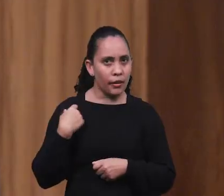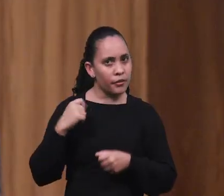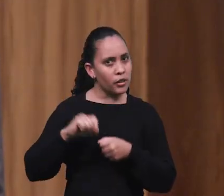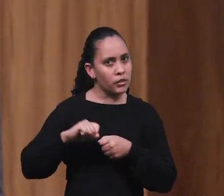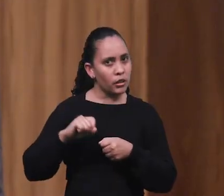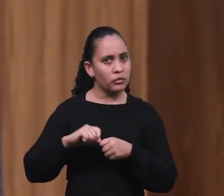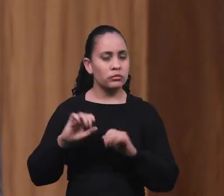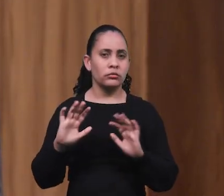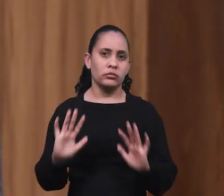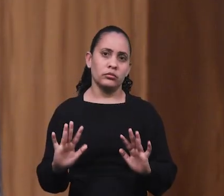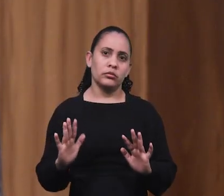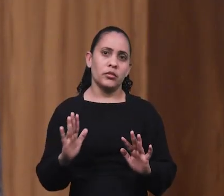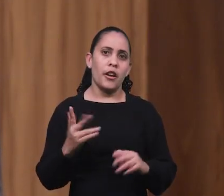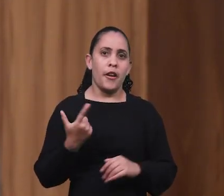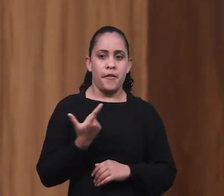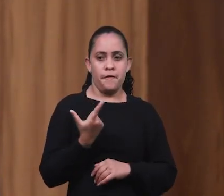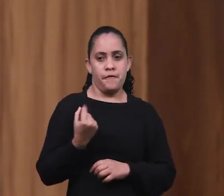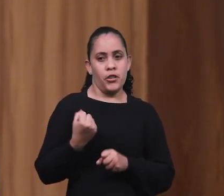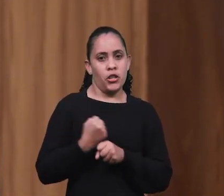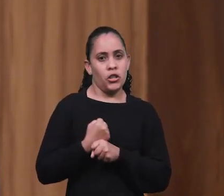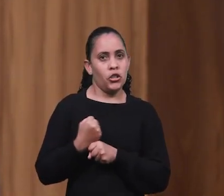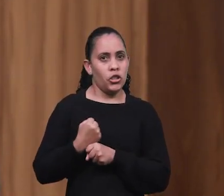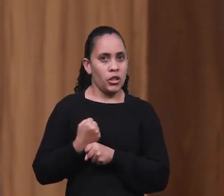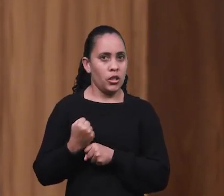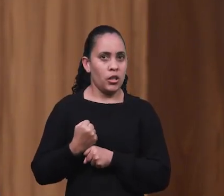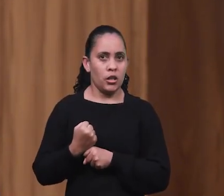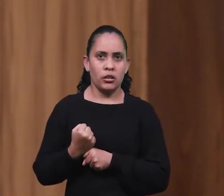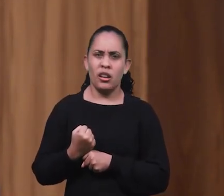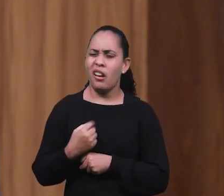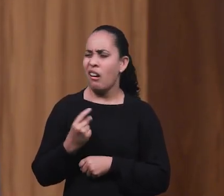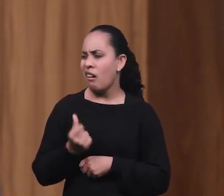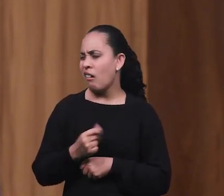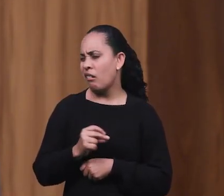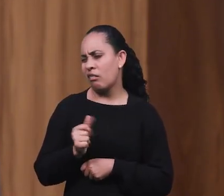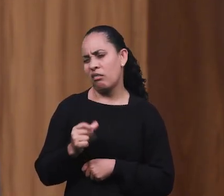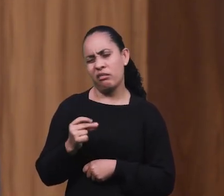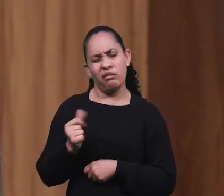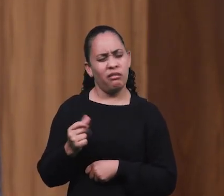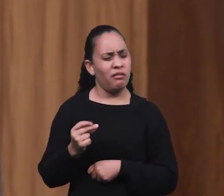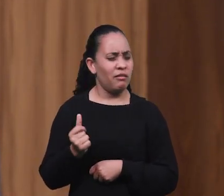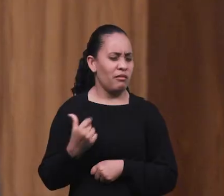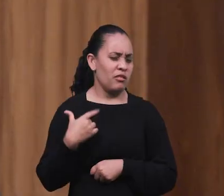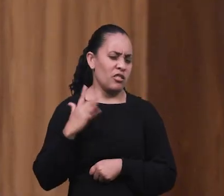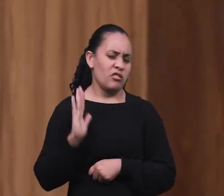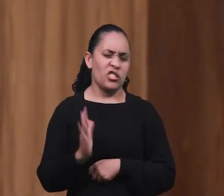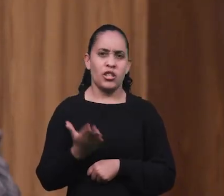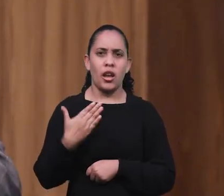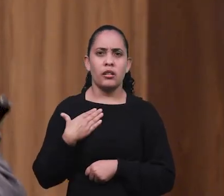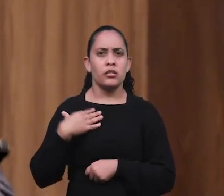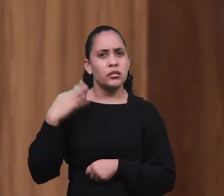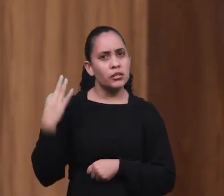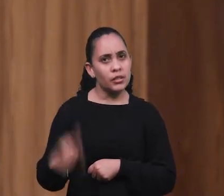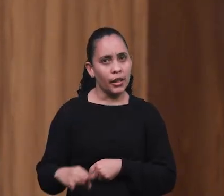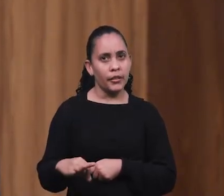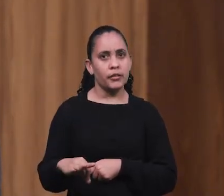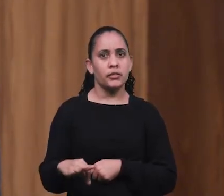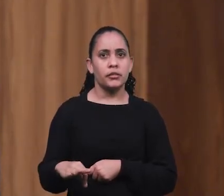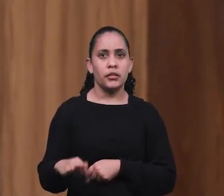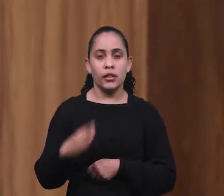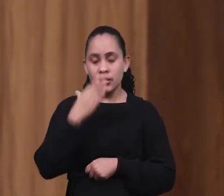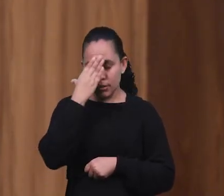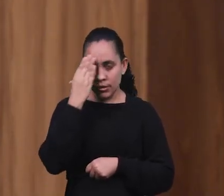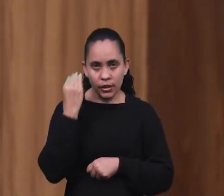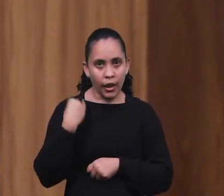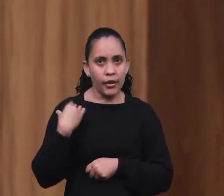sei. Tem muito empresário que é assim, olha, eu já estou há 20 anos nesse negócio, faço isso, olha, há muito tempo e sempre deu certo.